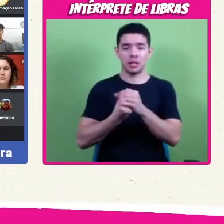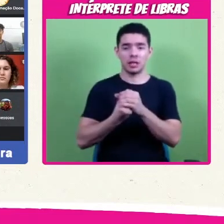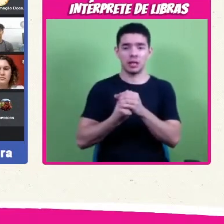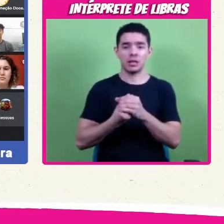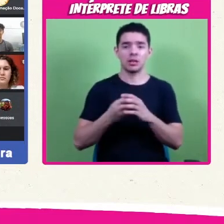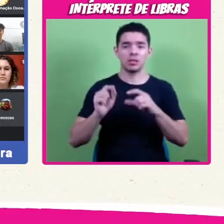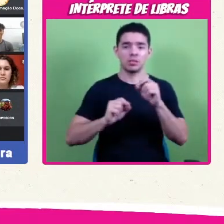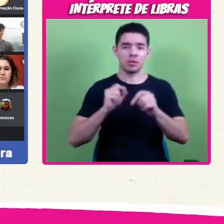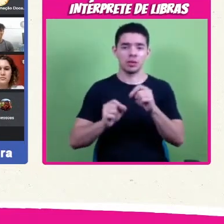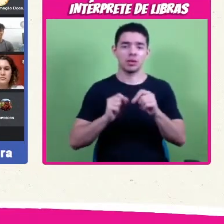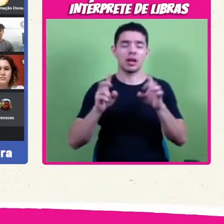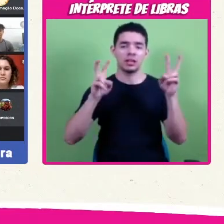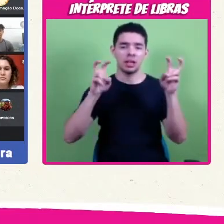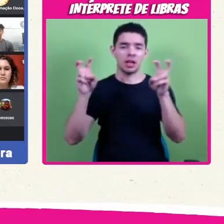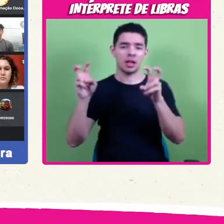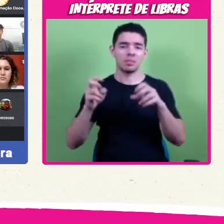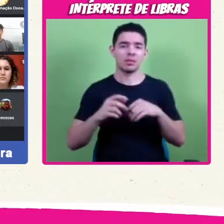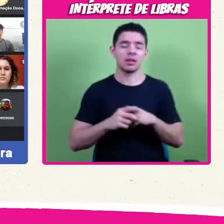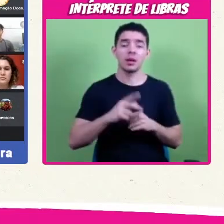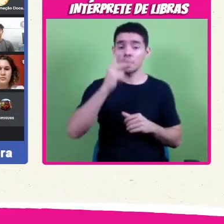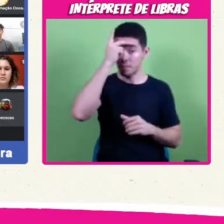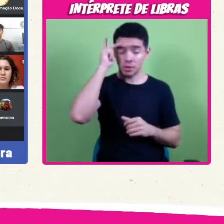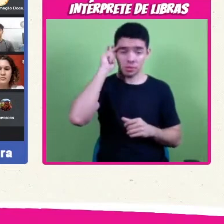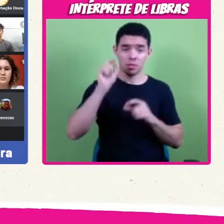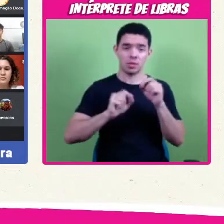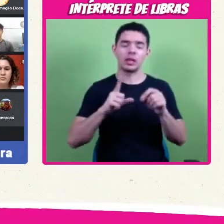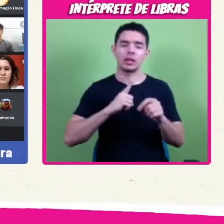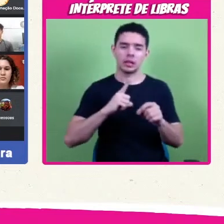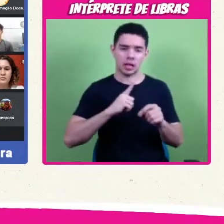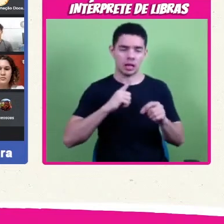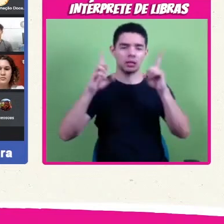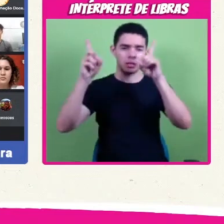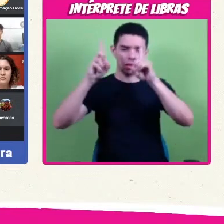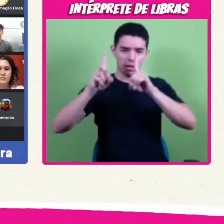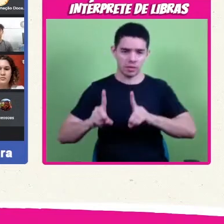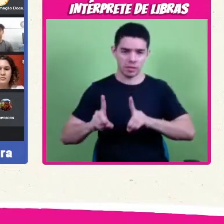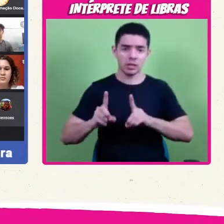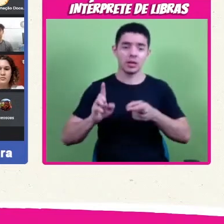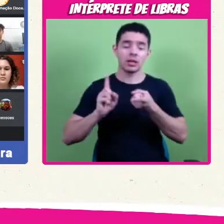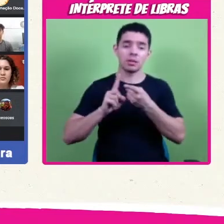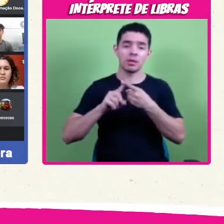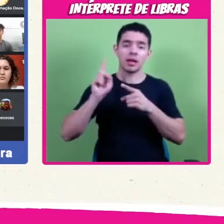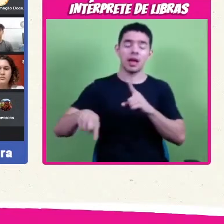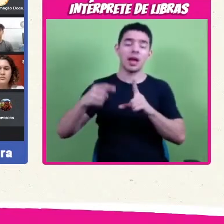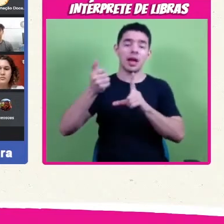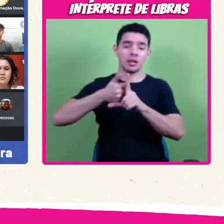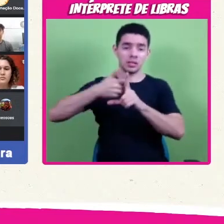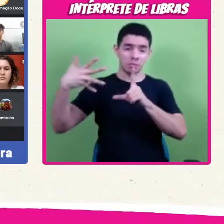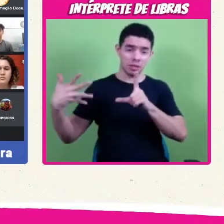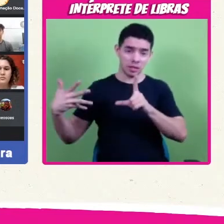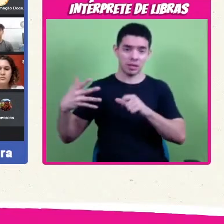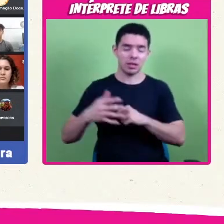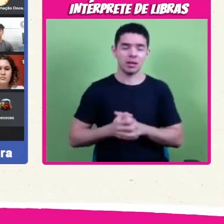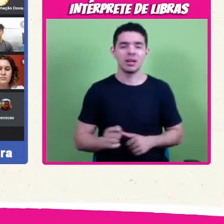intersecção dos nossos temas, né? De pessoas que portam alguma deficiência e que também são LGBTs, né? Então, há